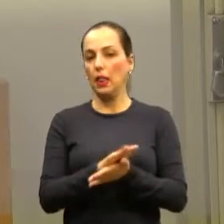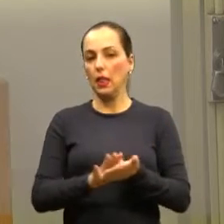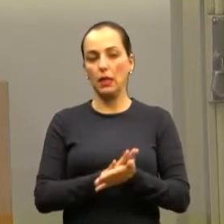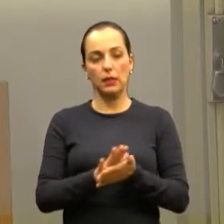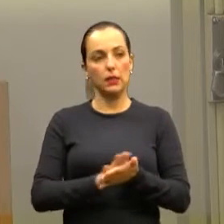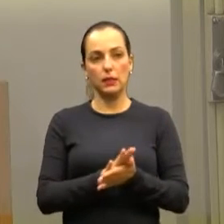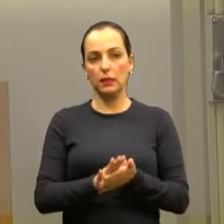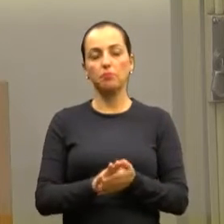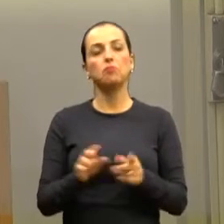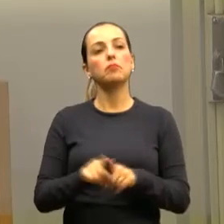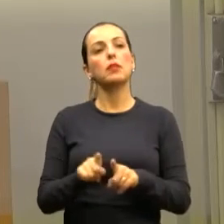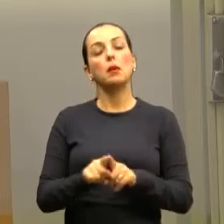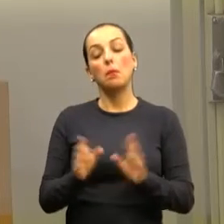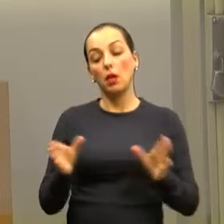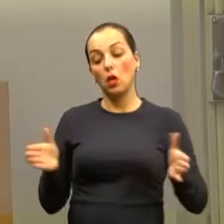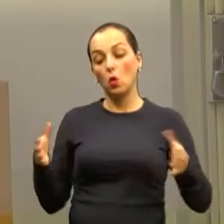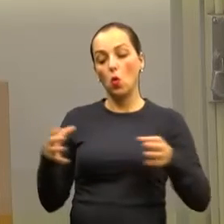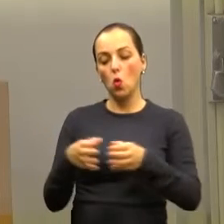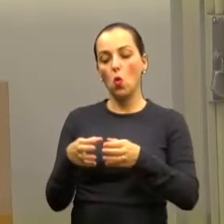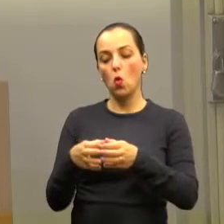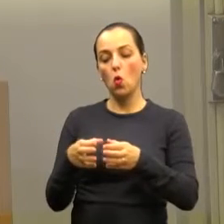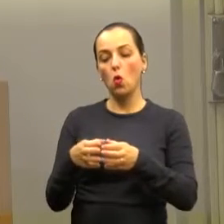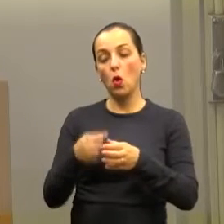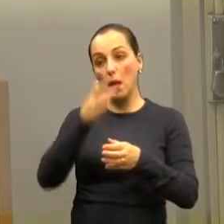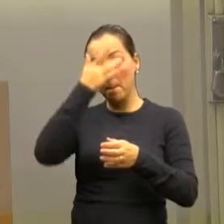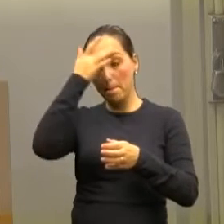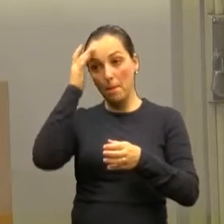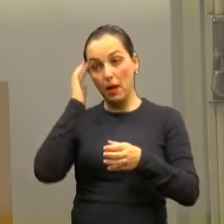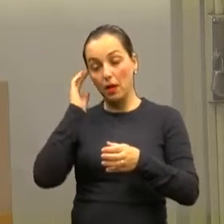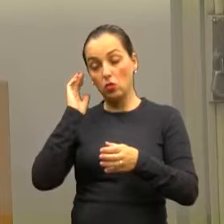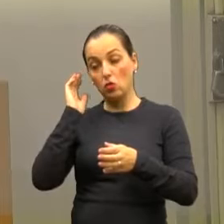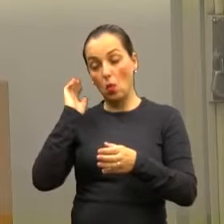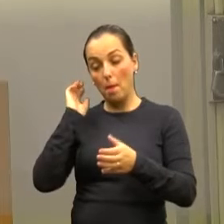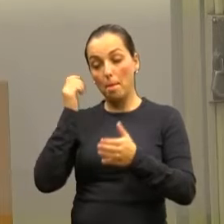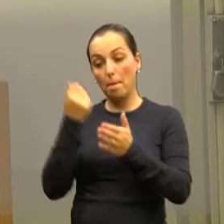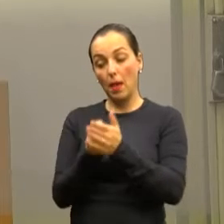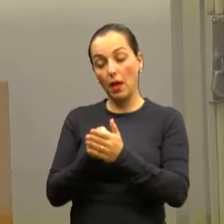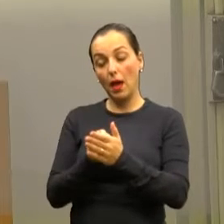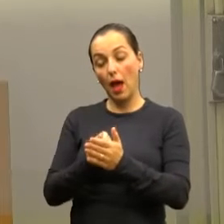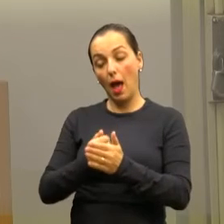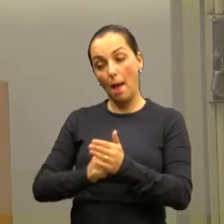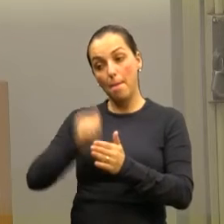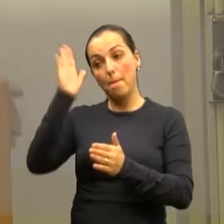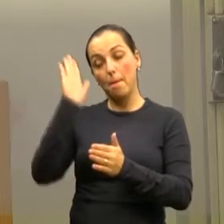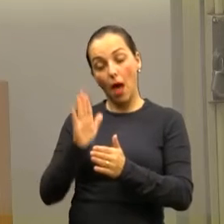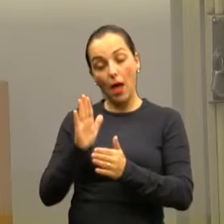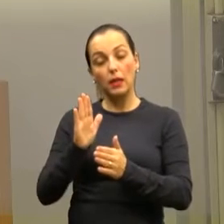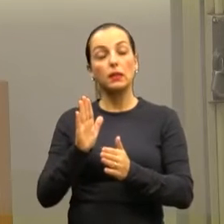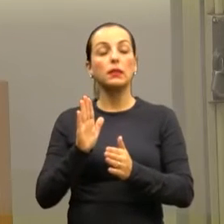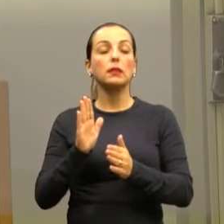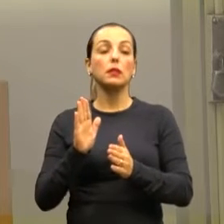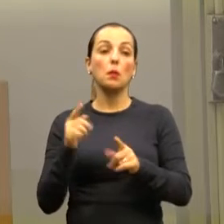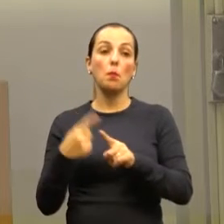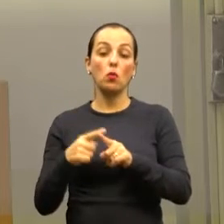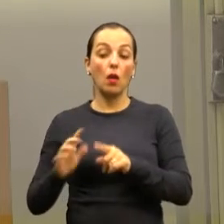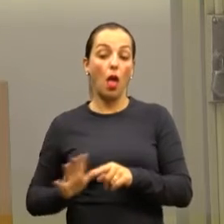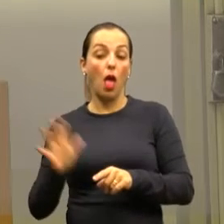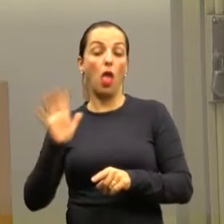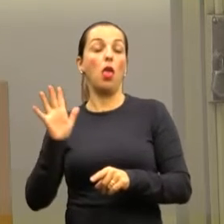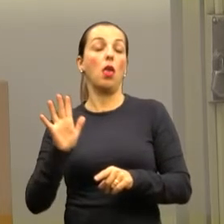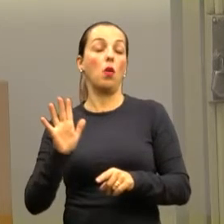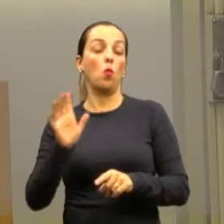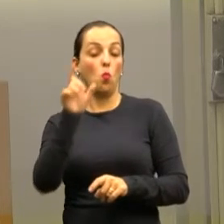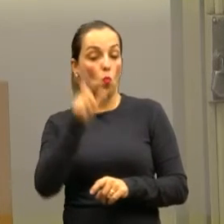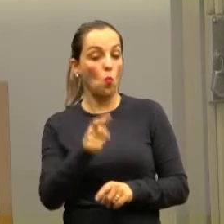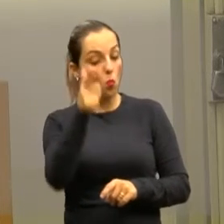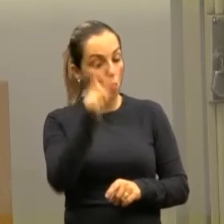ele tem aquela faixa sabe será quem pode mais pagar mais quem pode menos pagar menos que não podem não paga então é um projecto Liberal